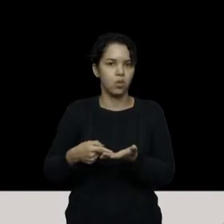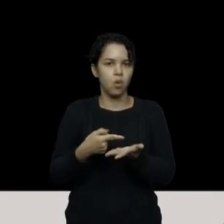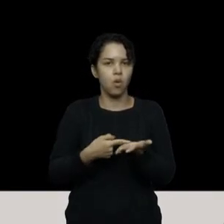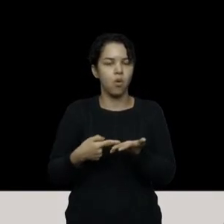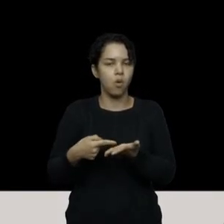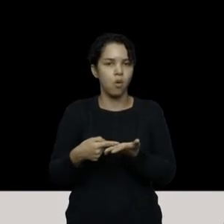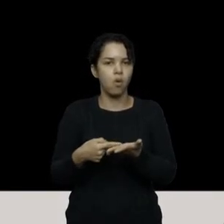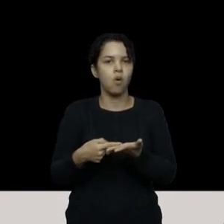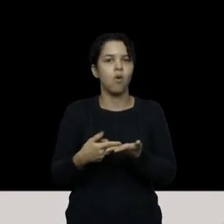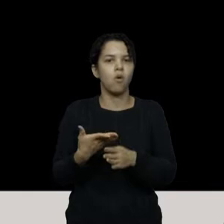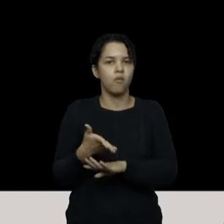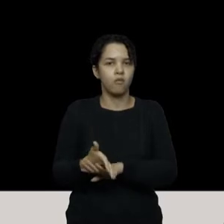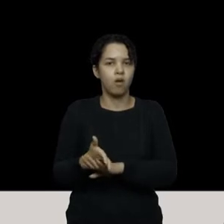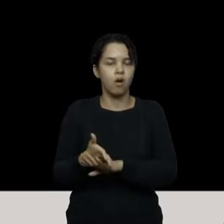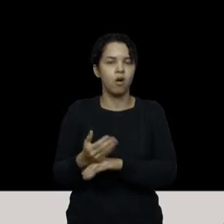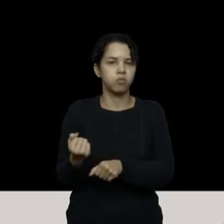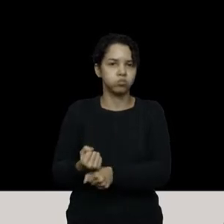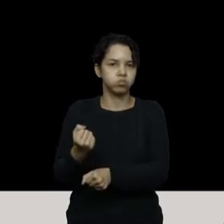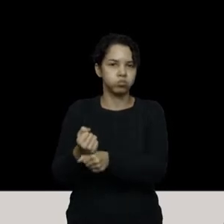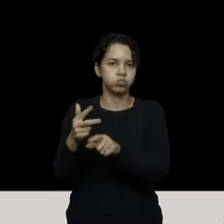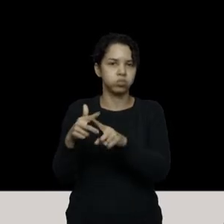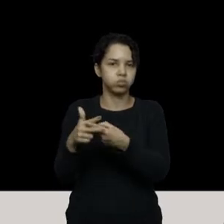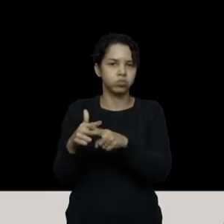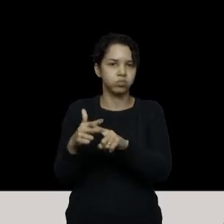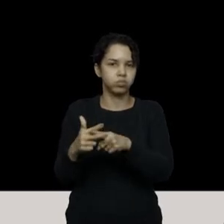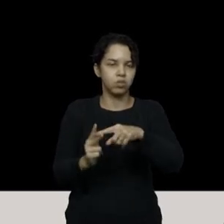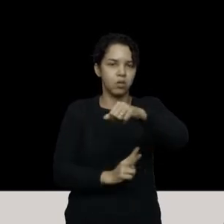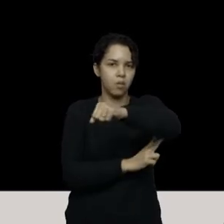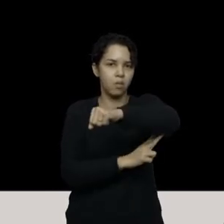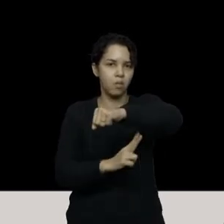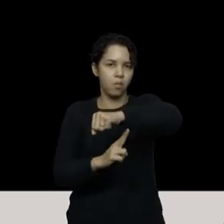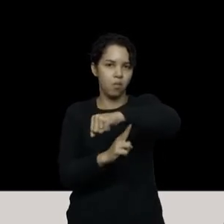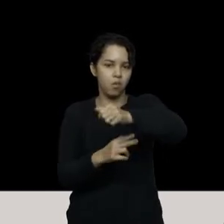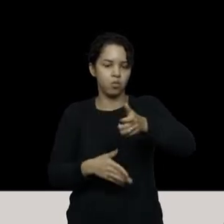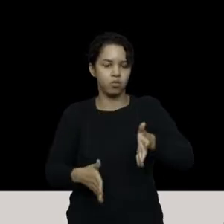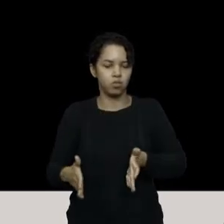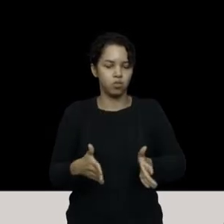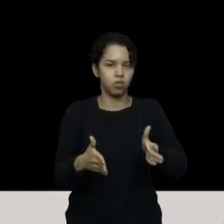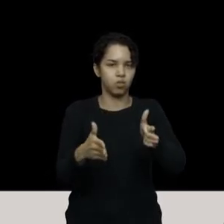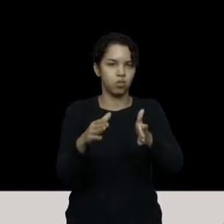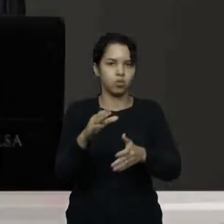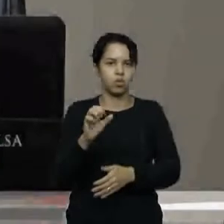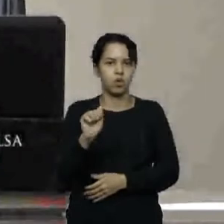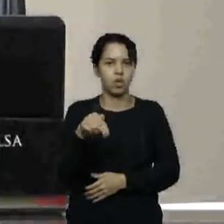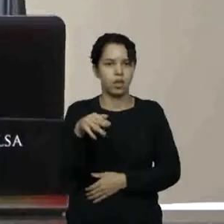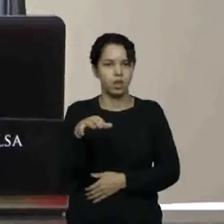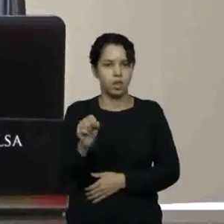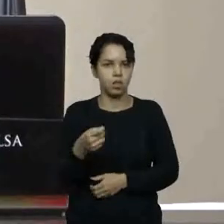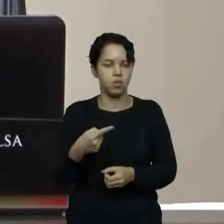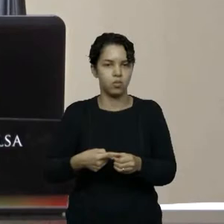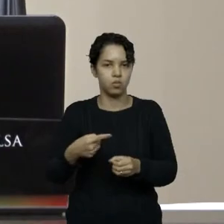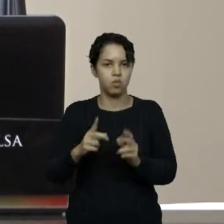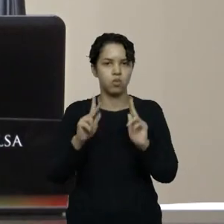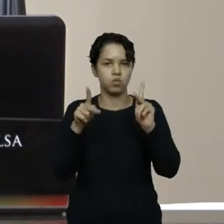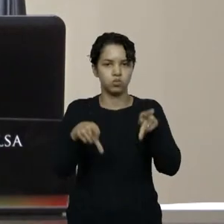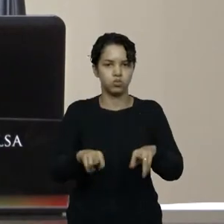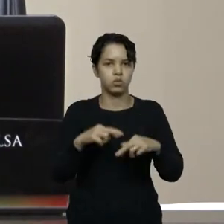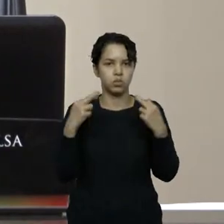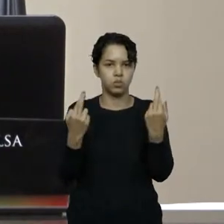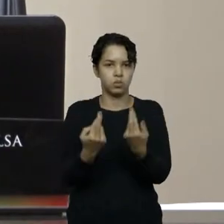realização de obras e recuperação da ponte sobre o Rio das Pombas no Município de Pouso Redondo